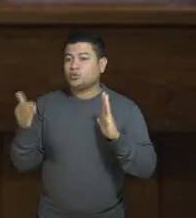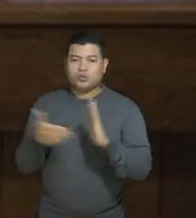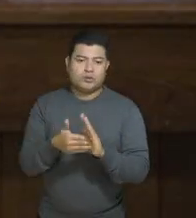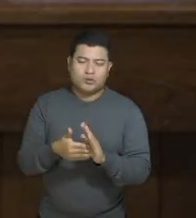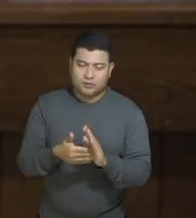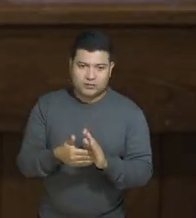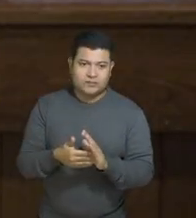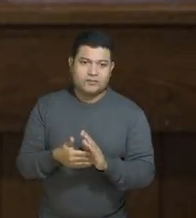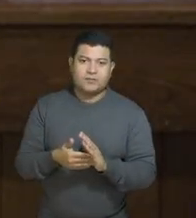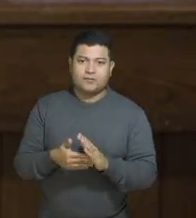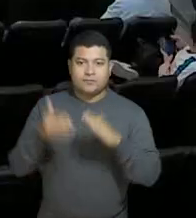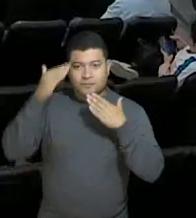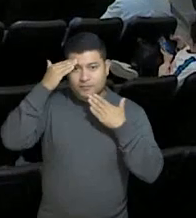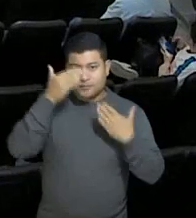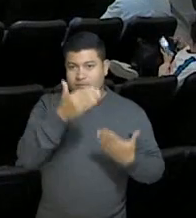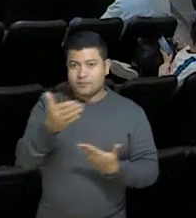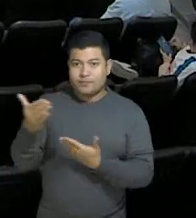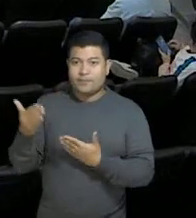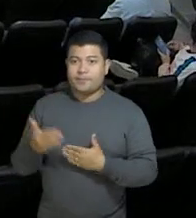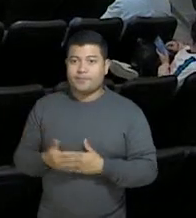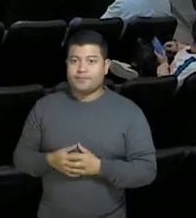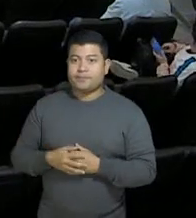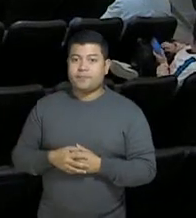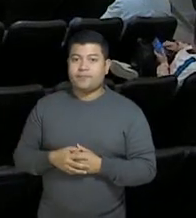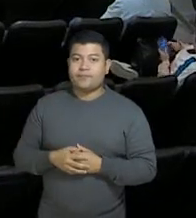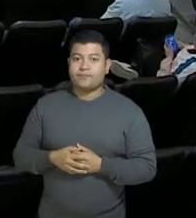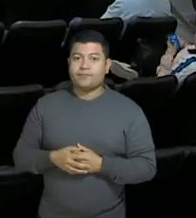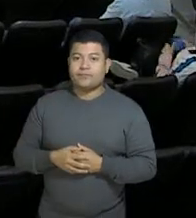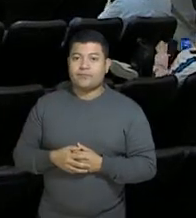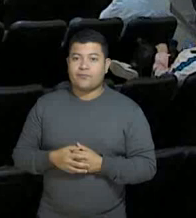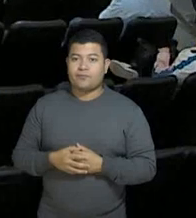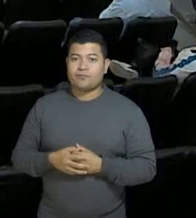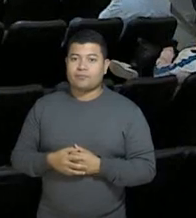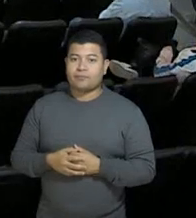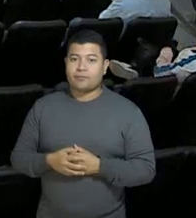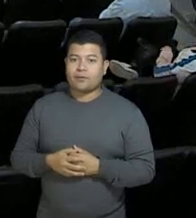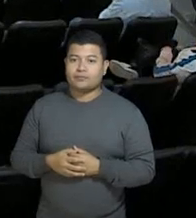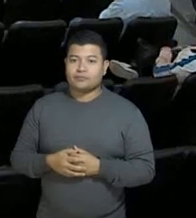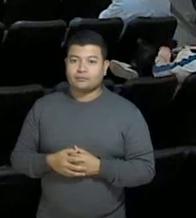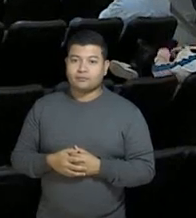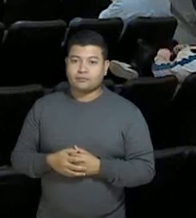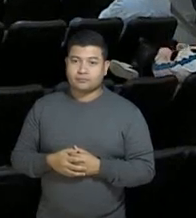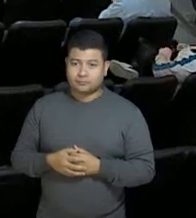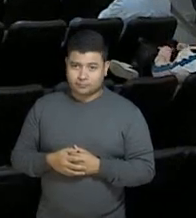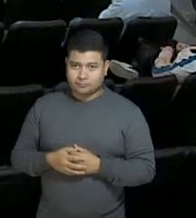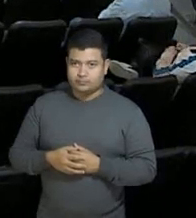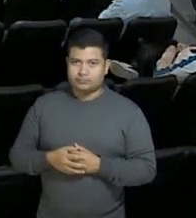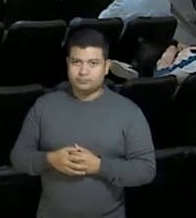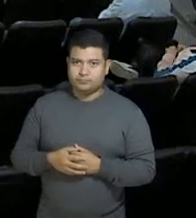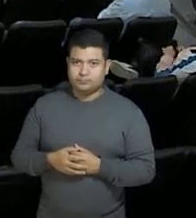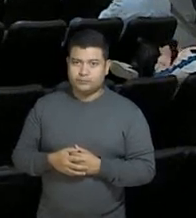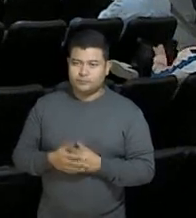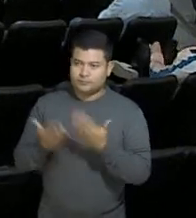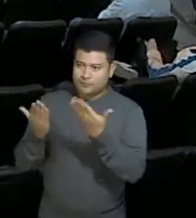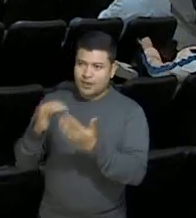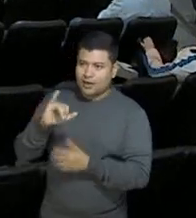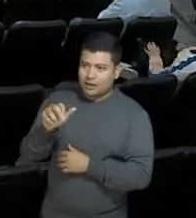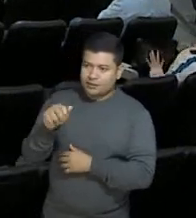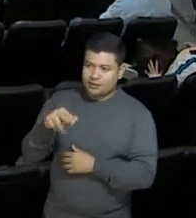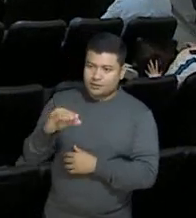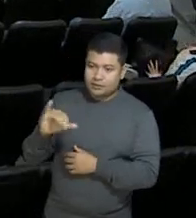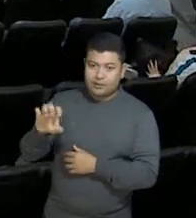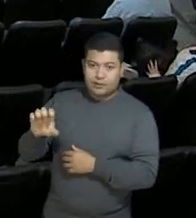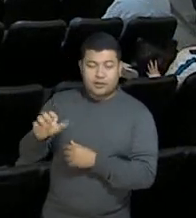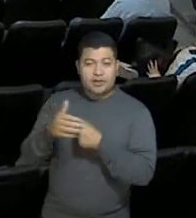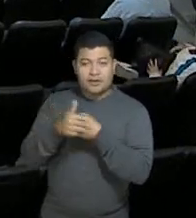um de vocês. Obrigada, gente. E a Janice também, né, pelo carinho, o deputado por